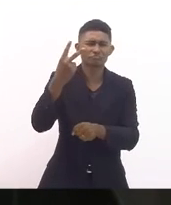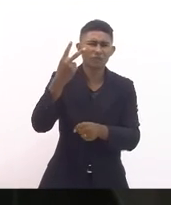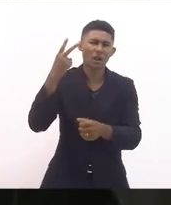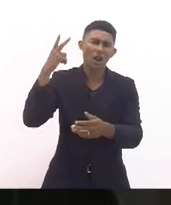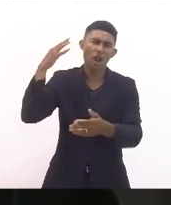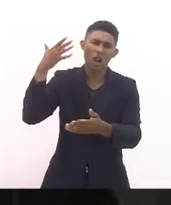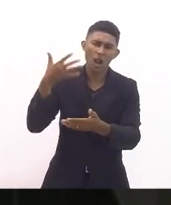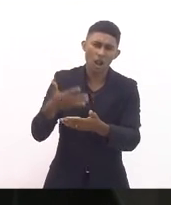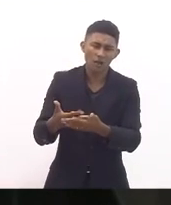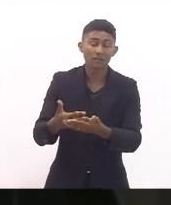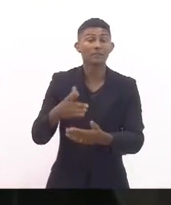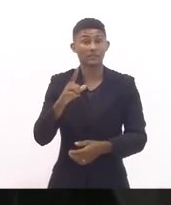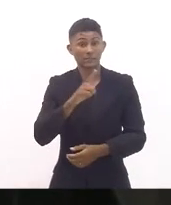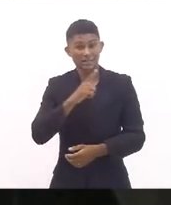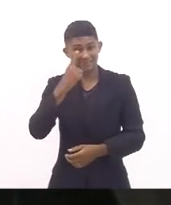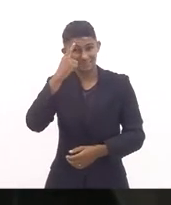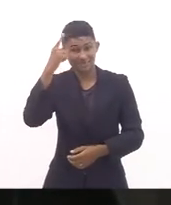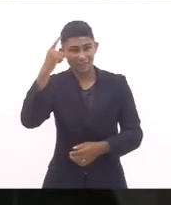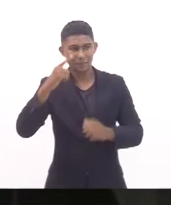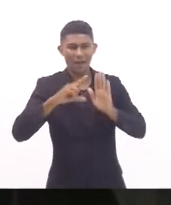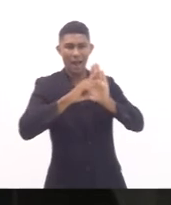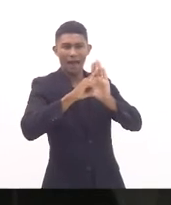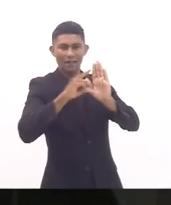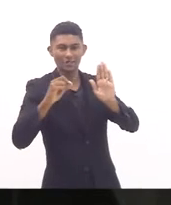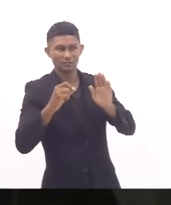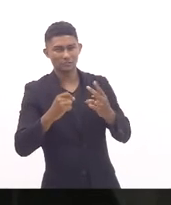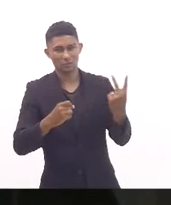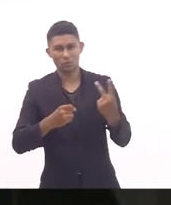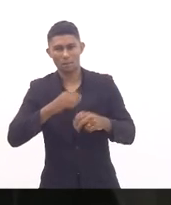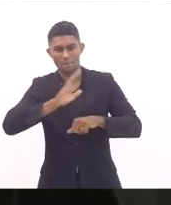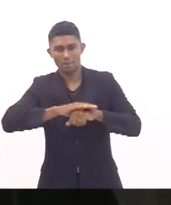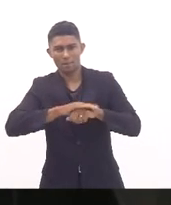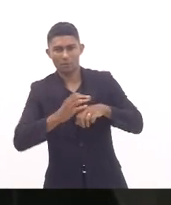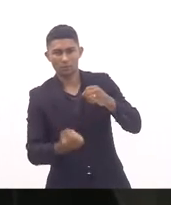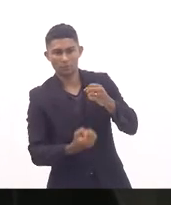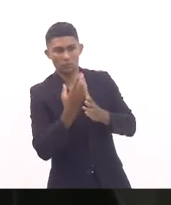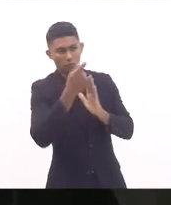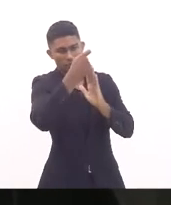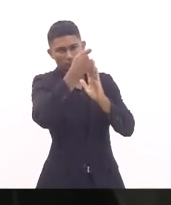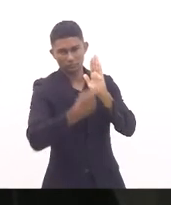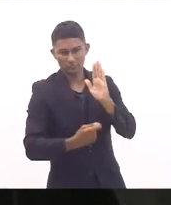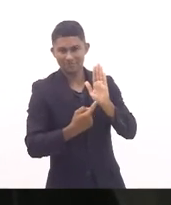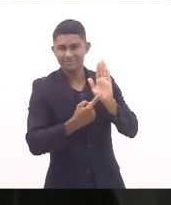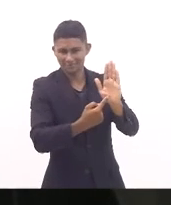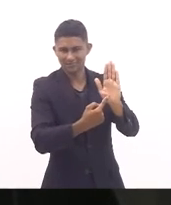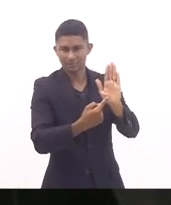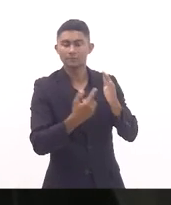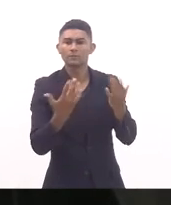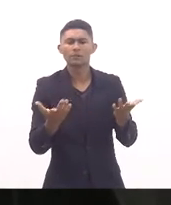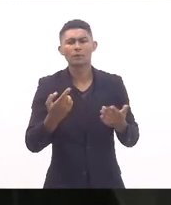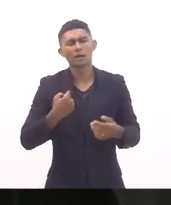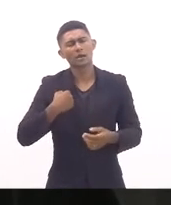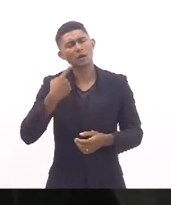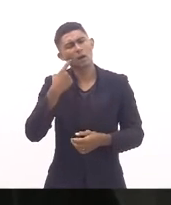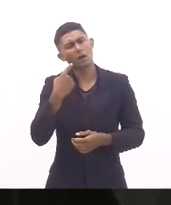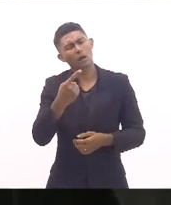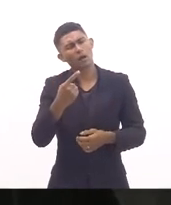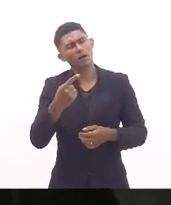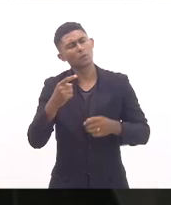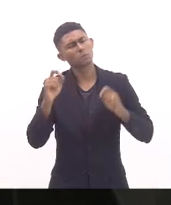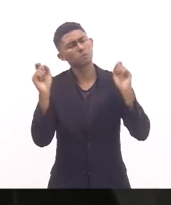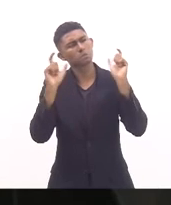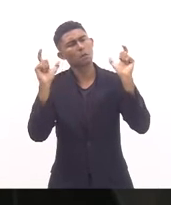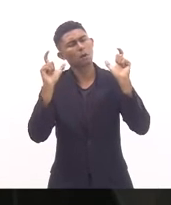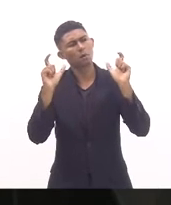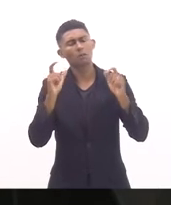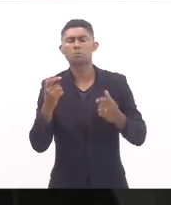escola publicamos juntos um artigo sobre isso de nossa autoria e realmente me chamou atenção e até positivamente É